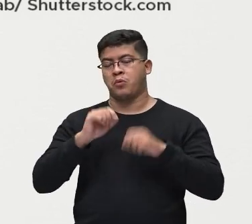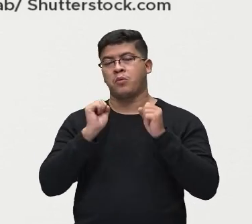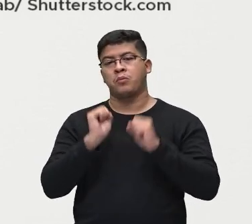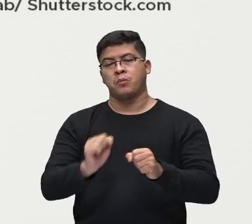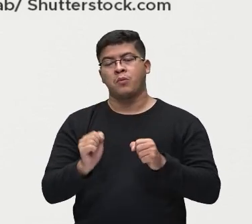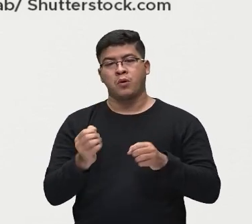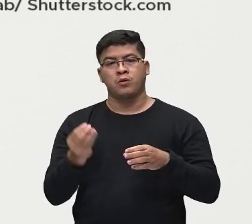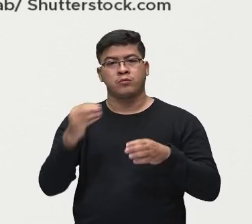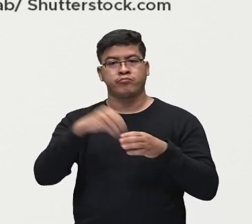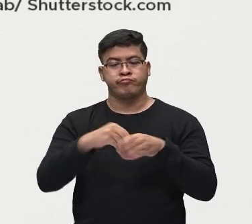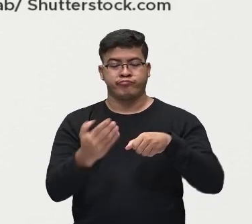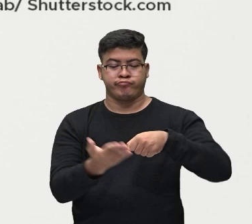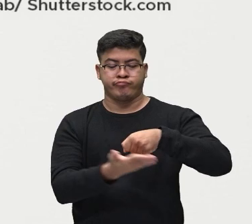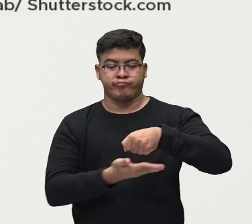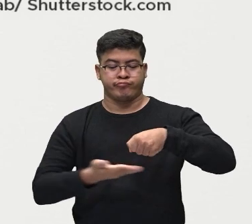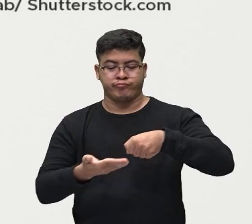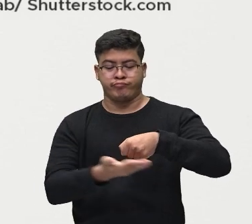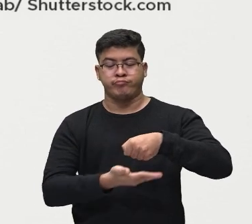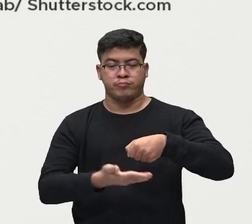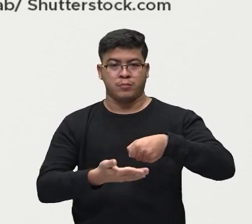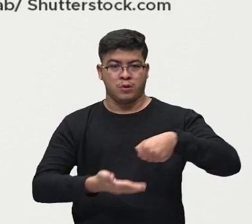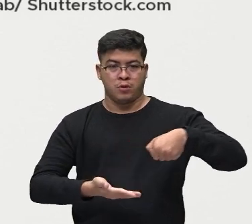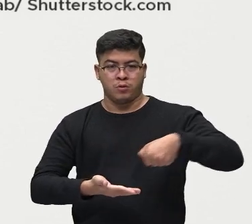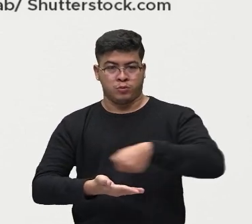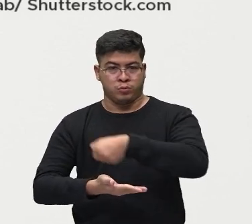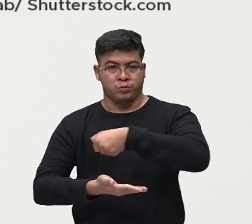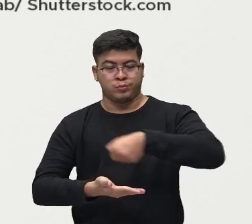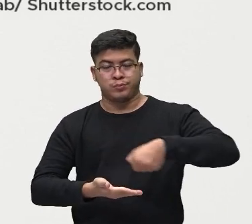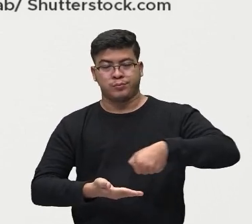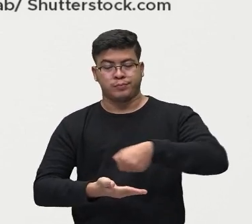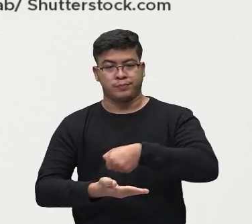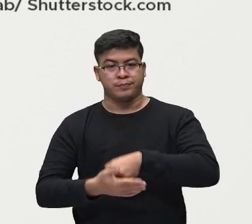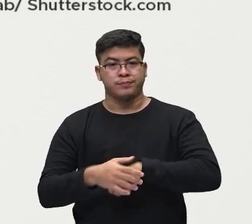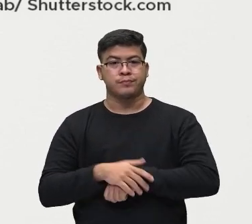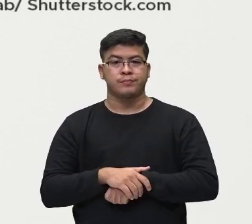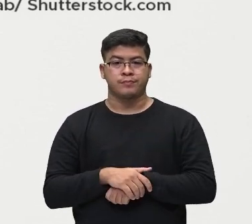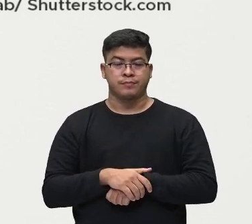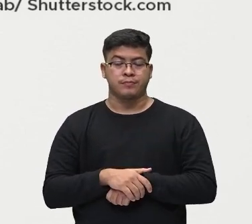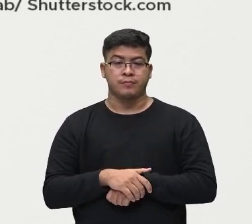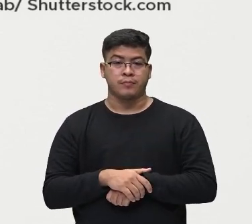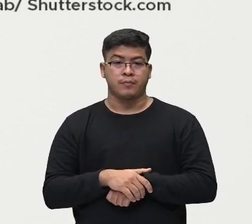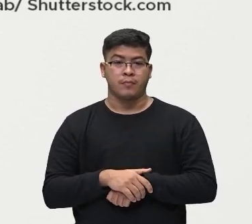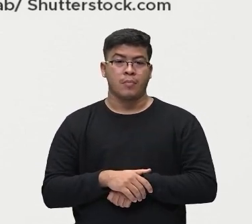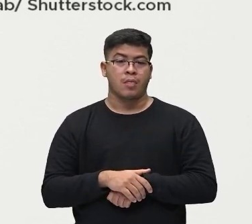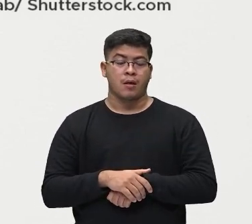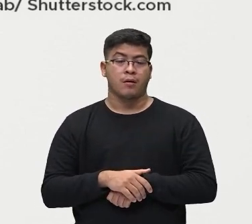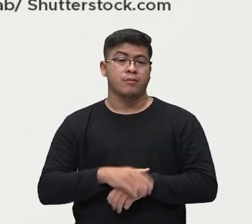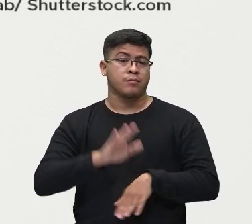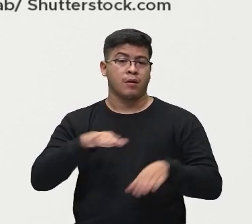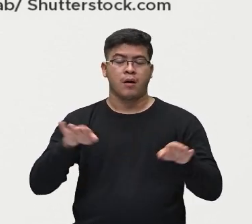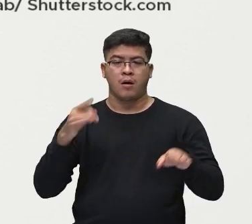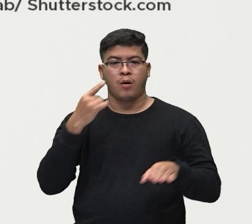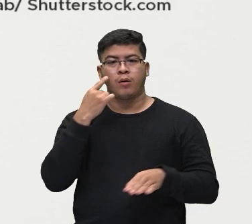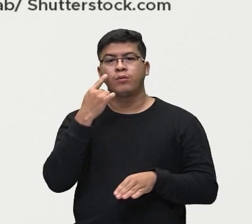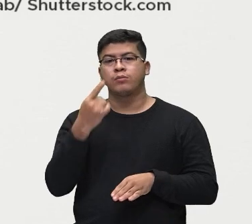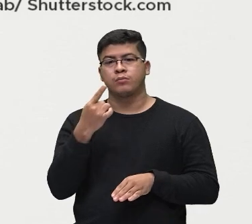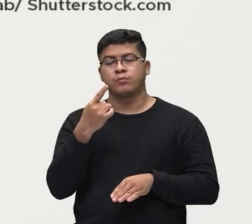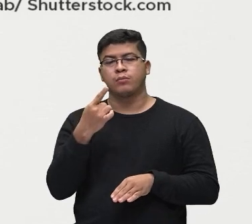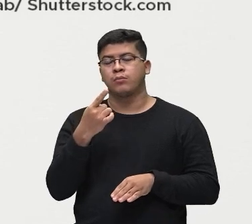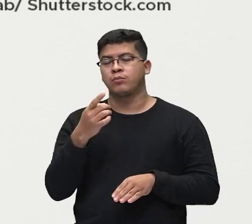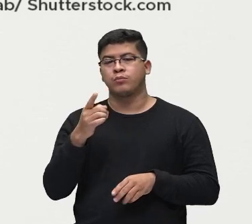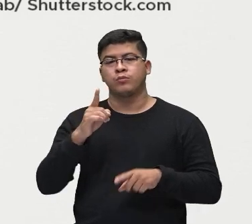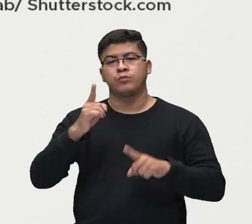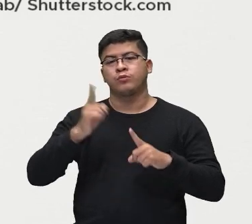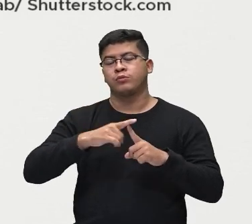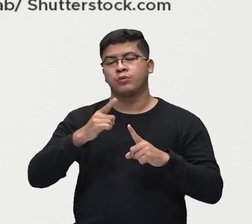compor essa base do ferro. Em modelos mais recentes, essas bases também podem